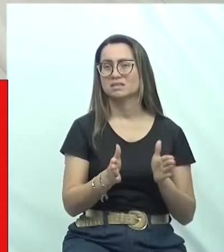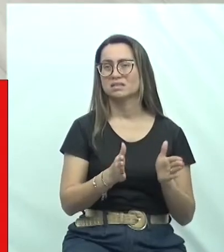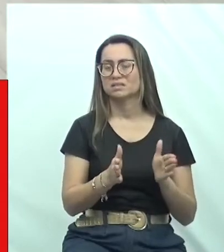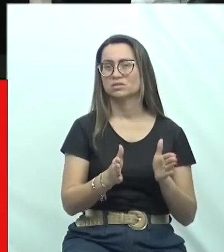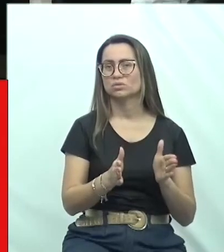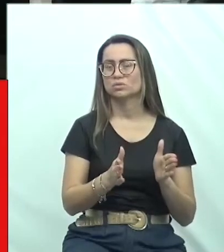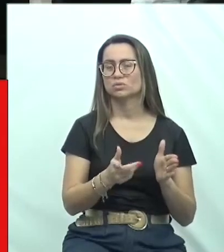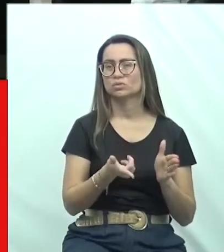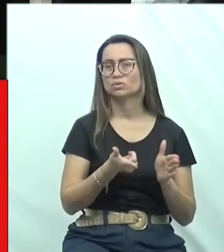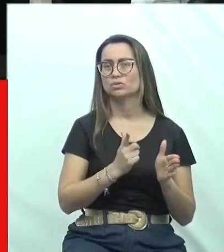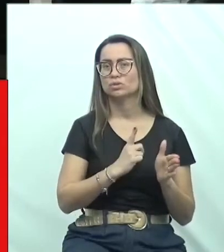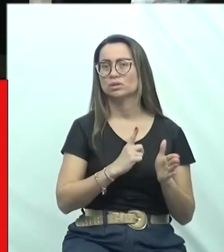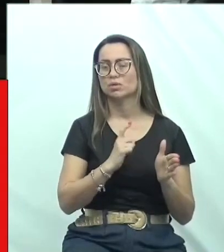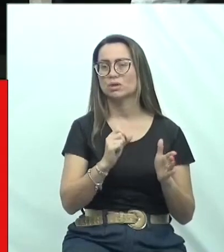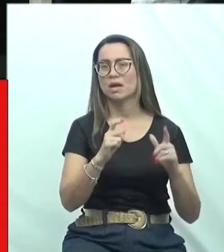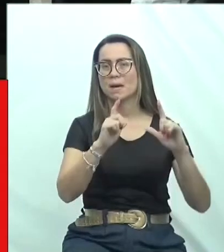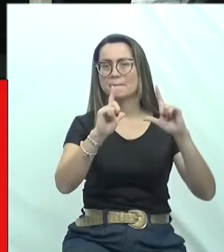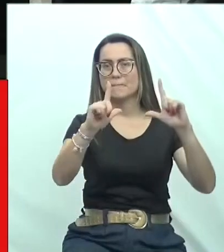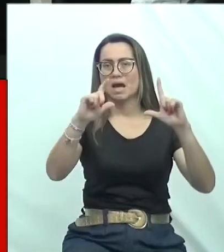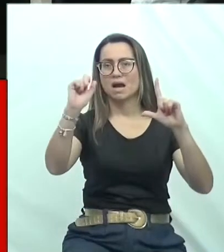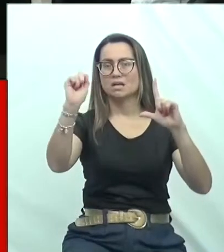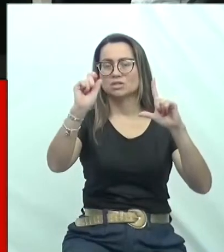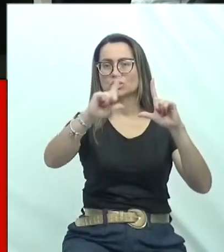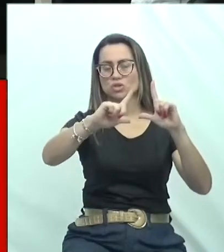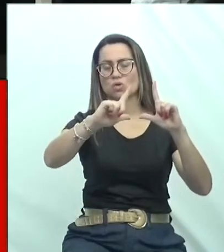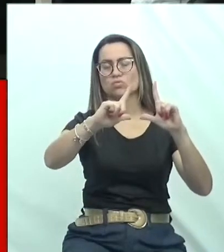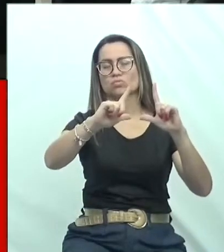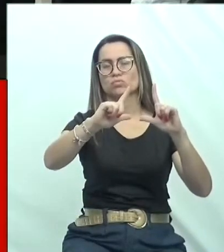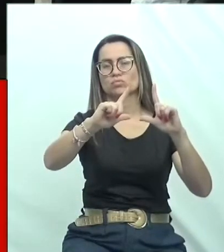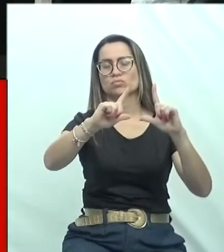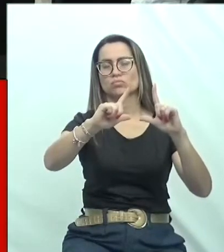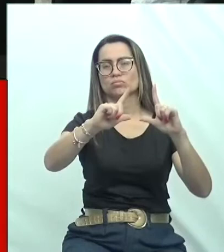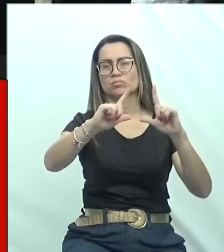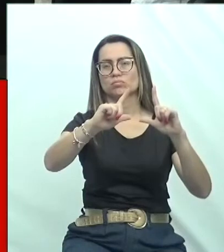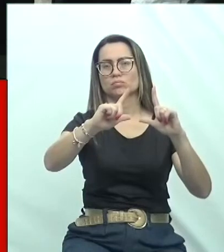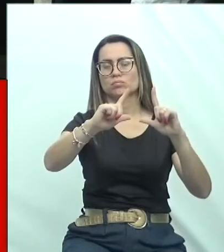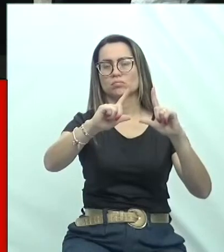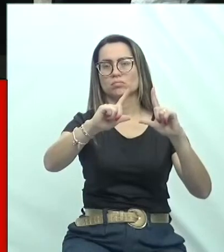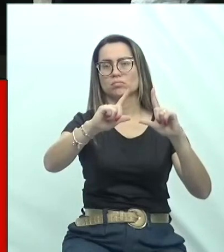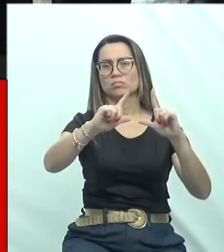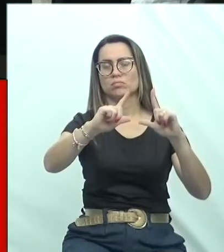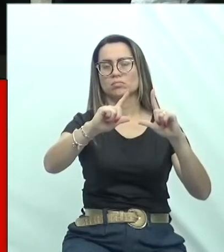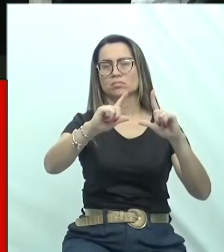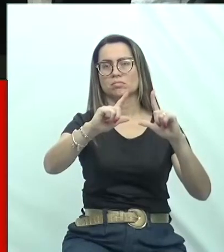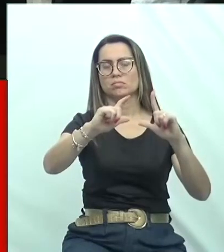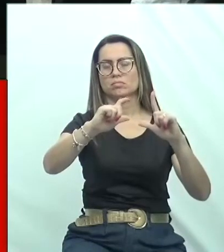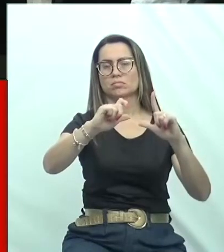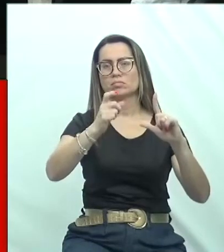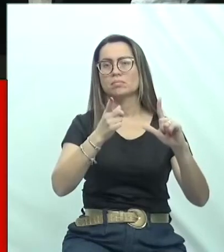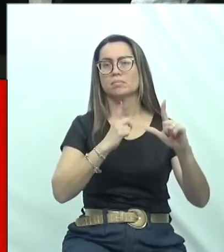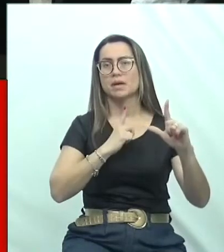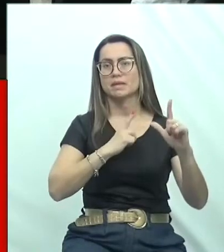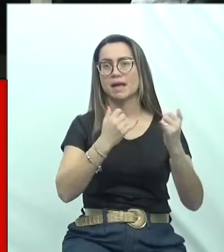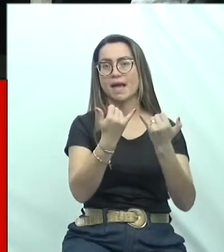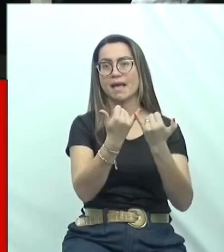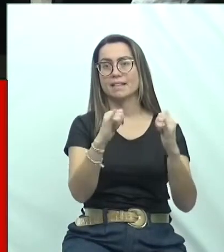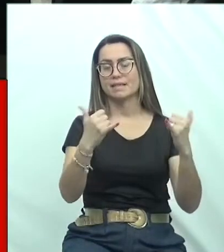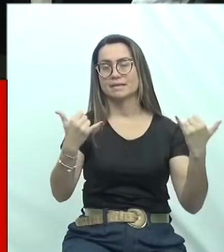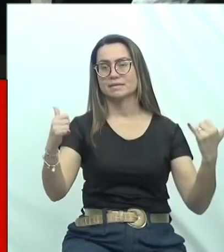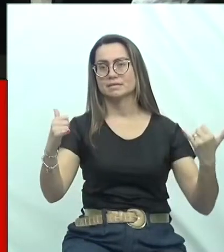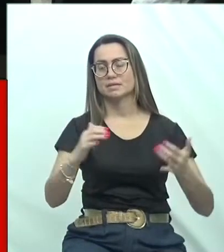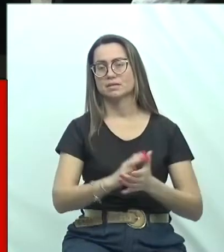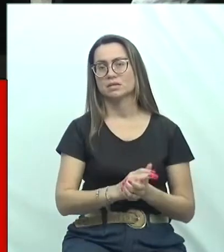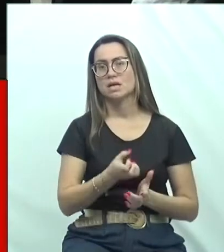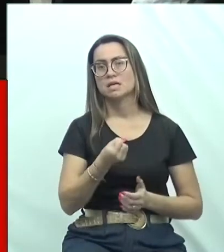solares como fonte renovável de energia para obtenção de eletricidade. Em caso